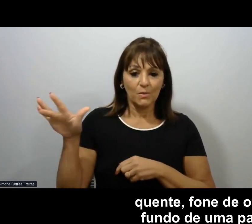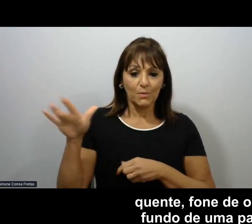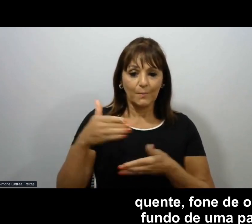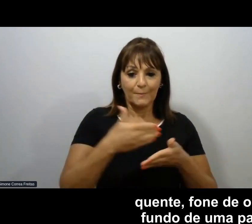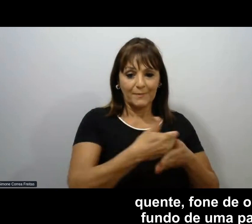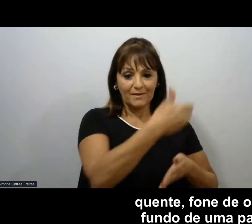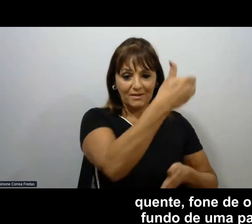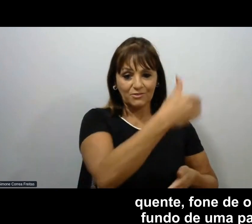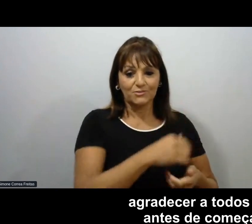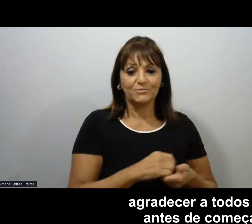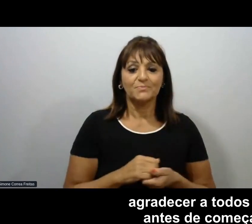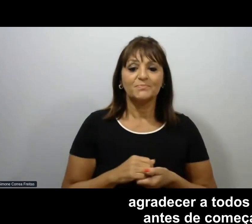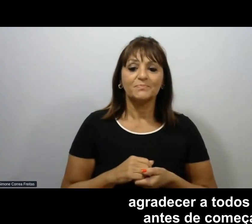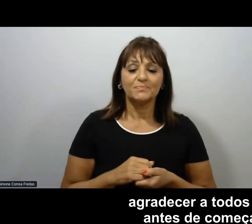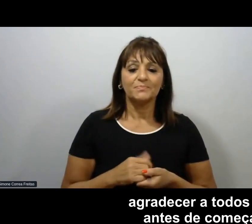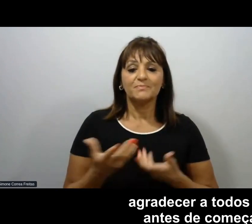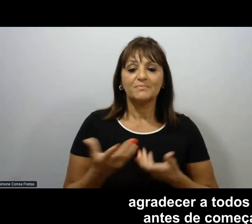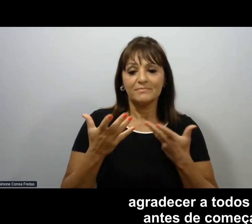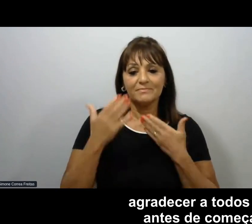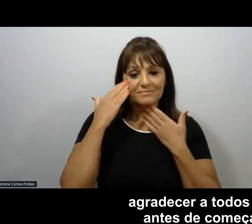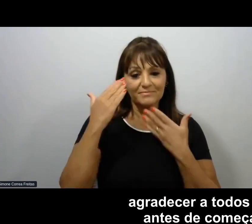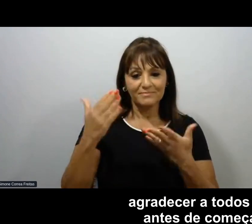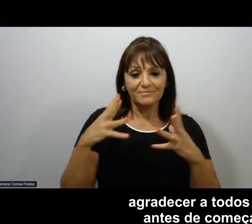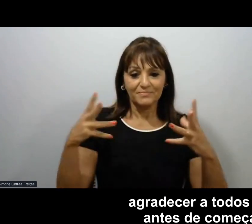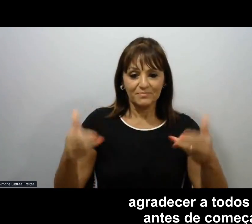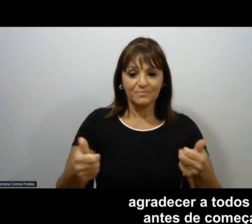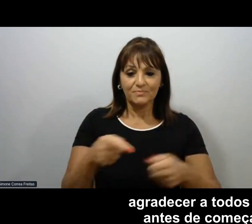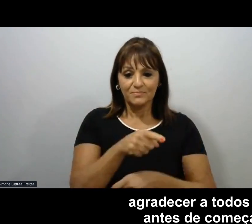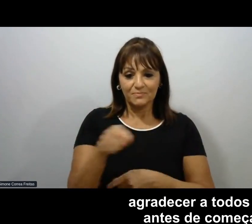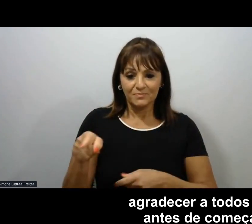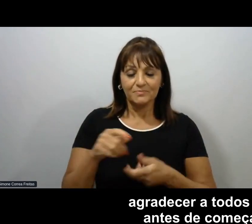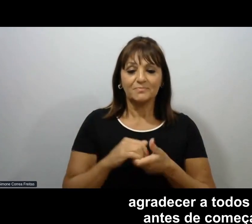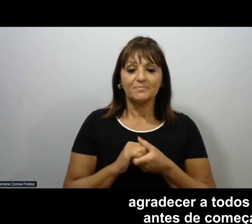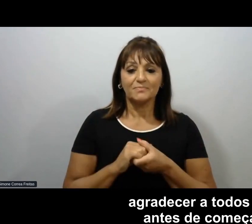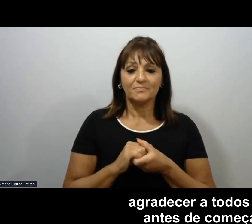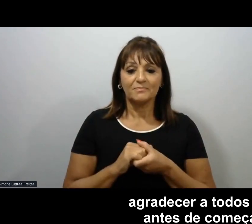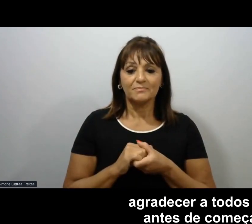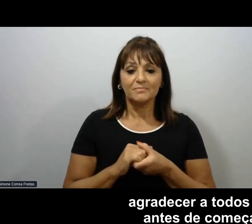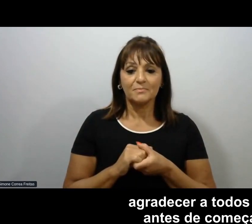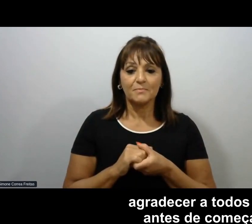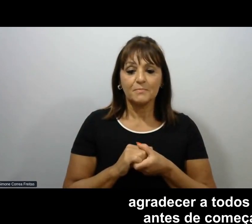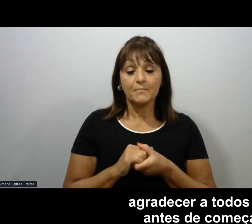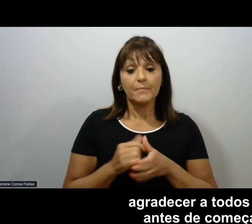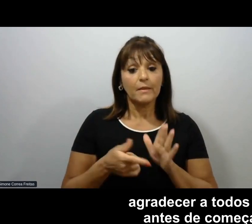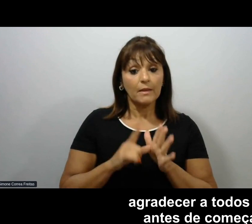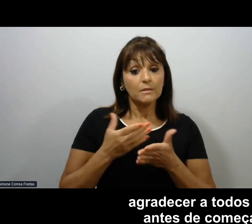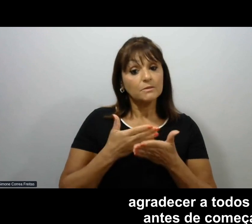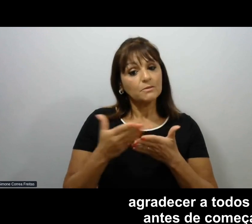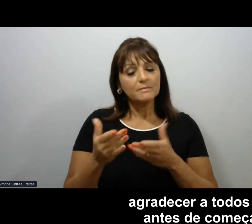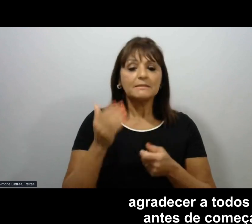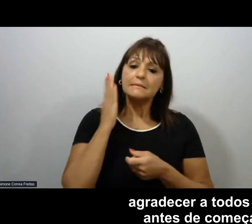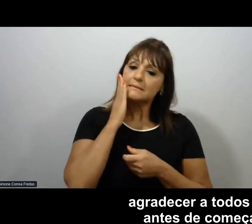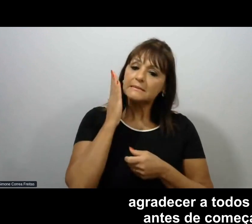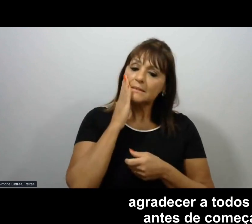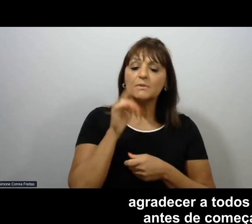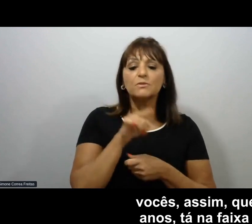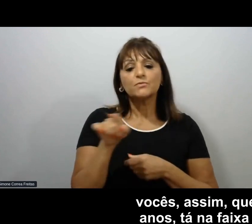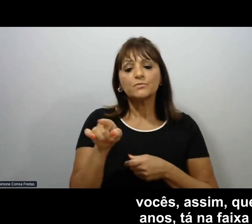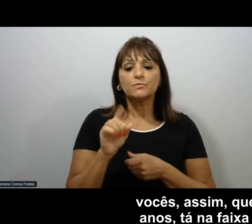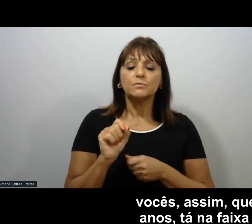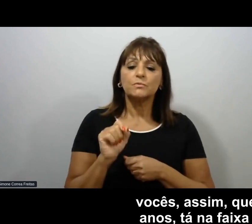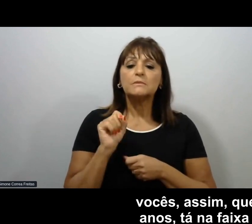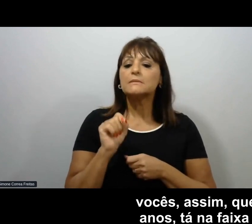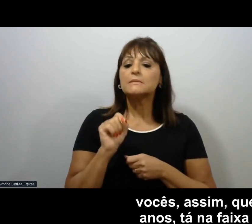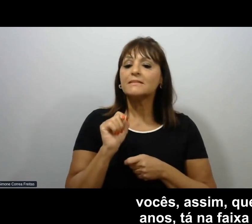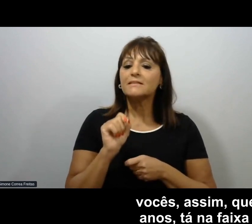eu queria, antes de começar, saber um pouco de vocês, assim, quem aqui tem mais de 40 anos, está na faixa dos 40,